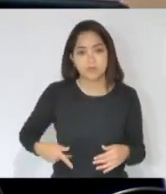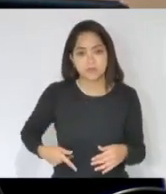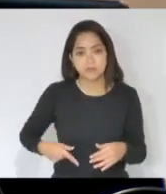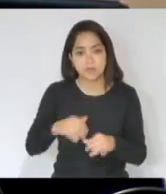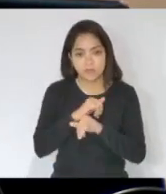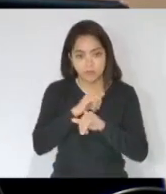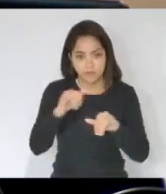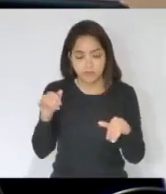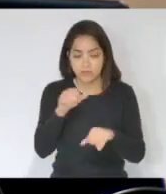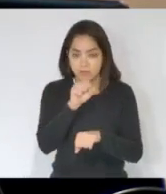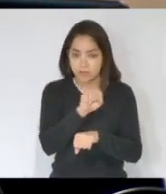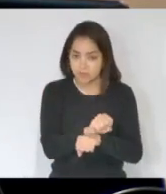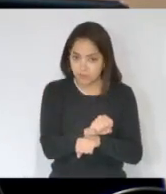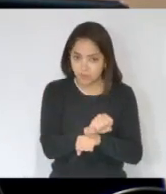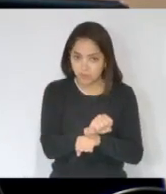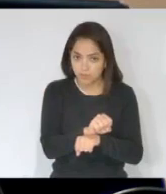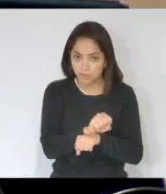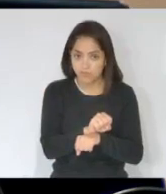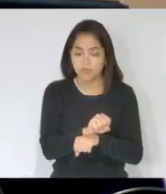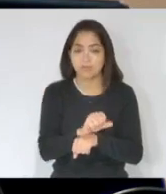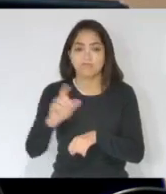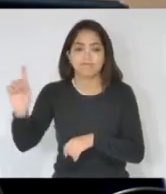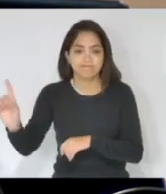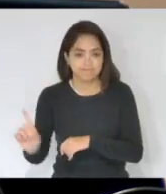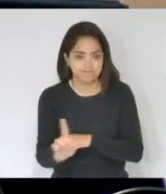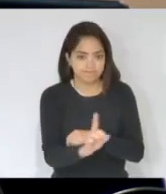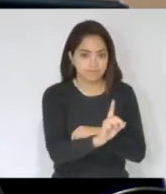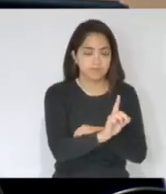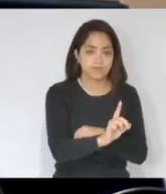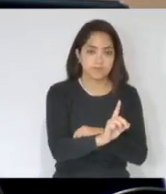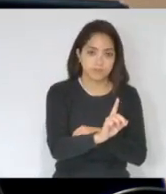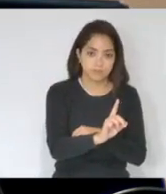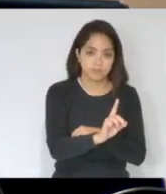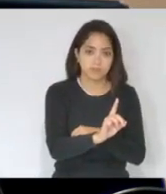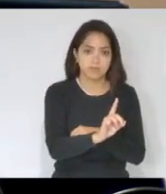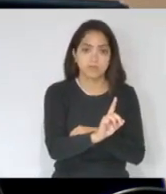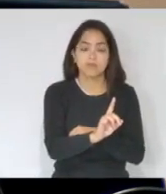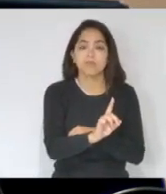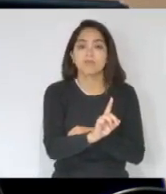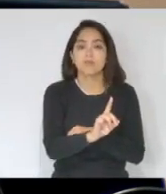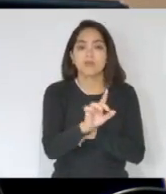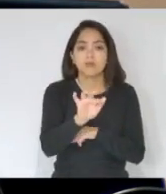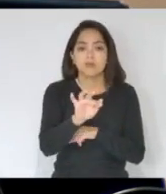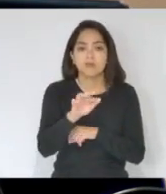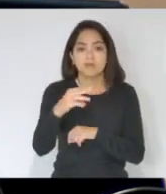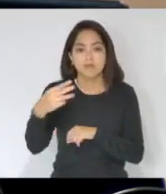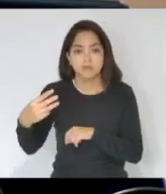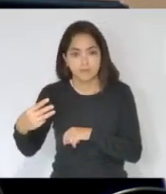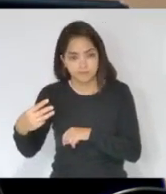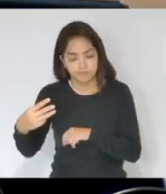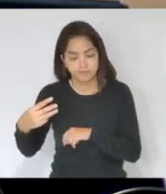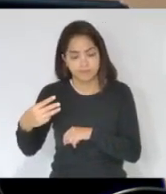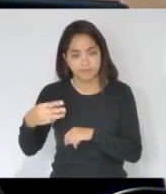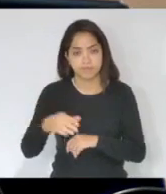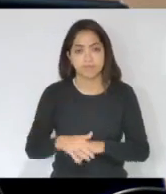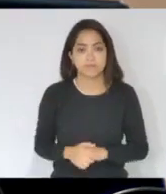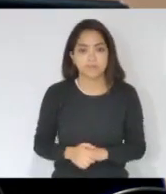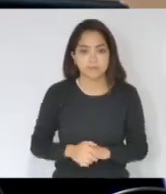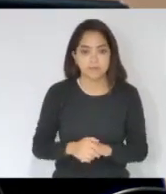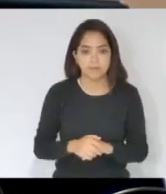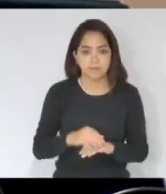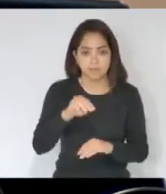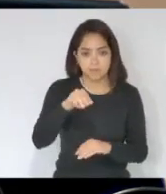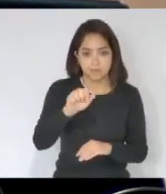a sessão a fim de que o senhor presidente da Federação das Indústrias do Estado de Santa Catarina, Fiesc,